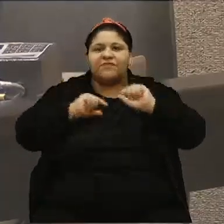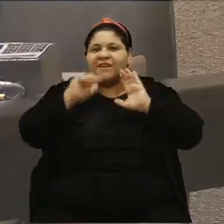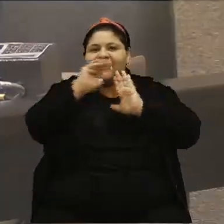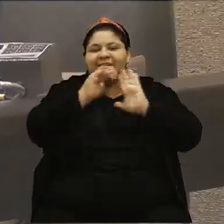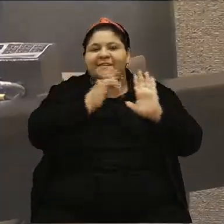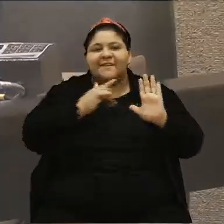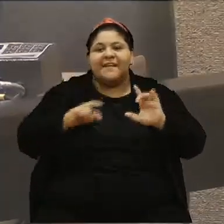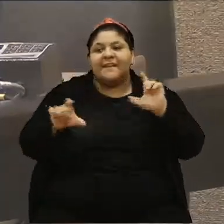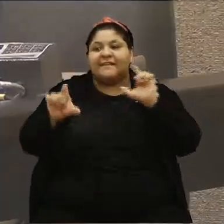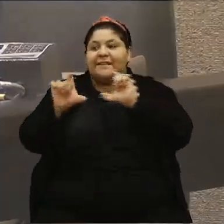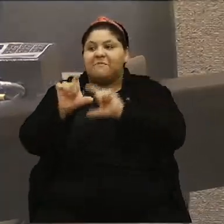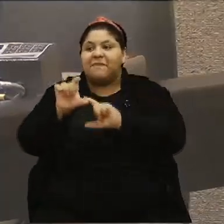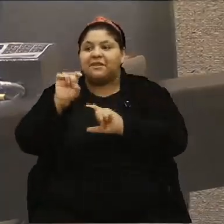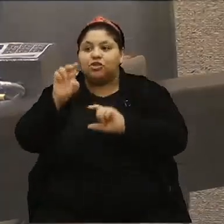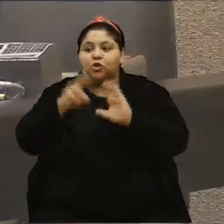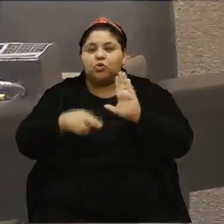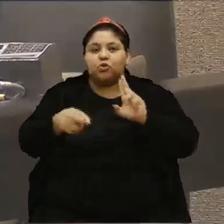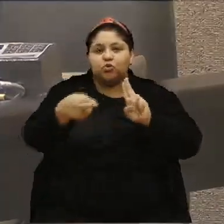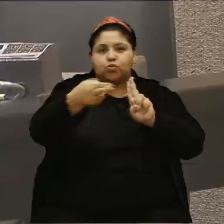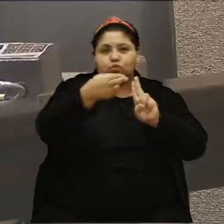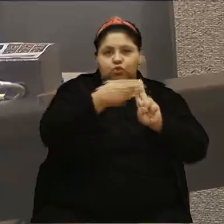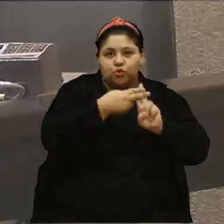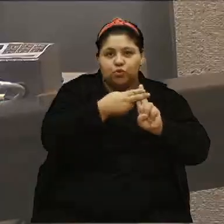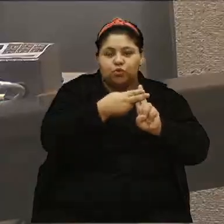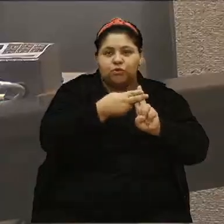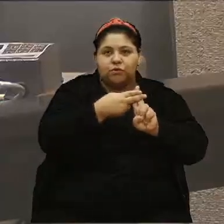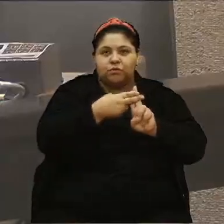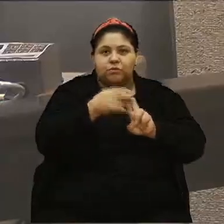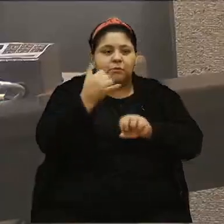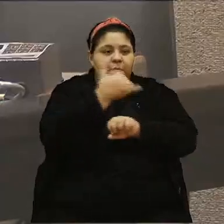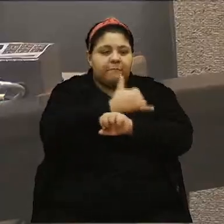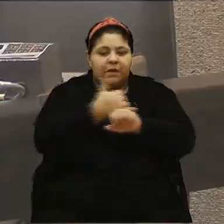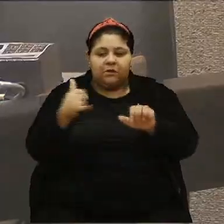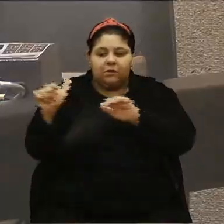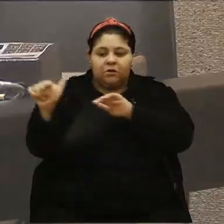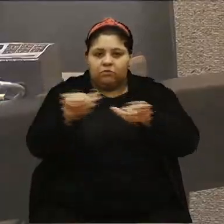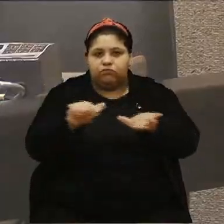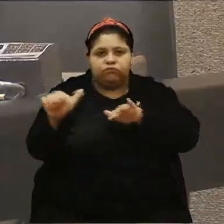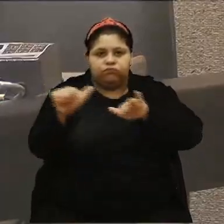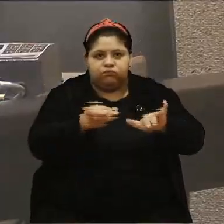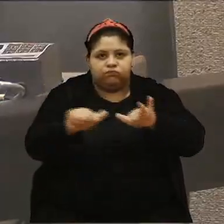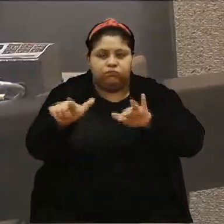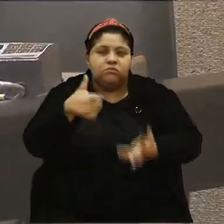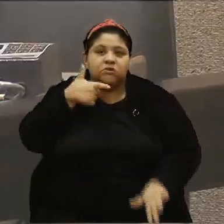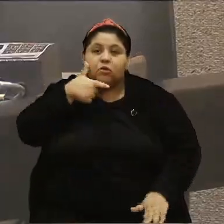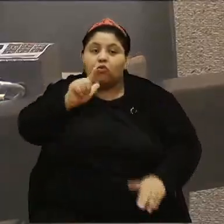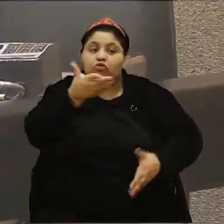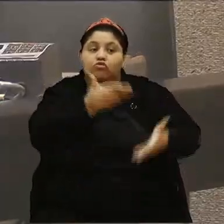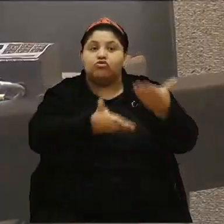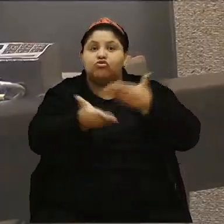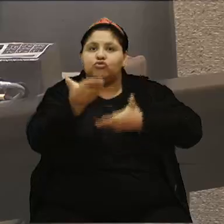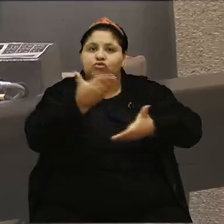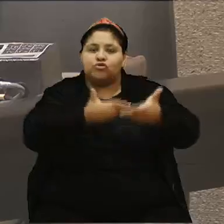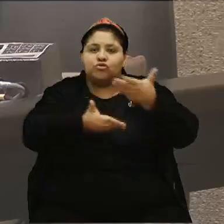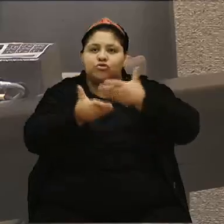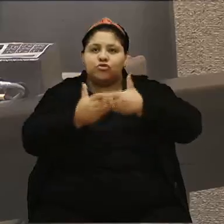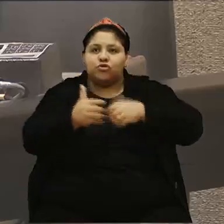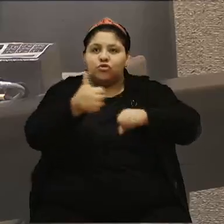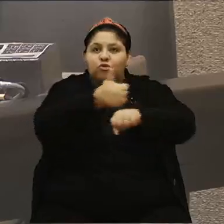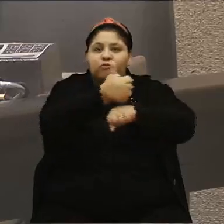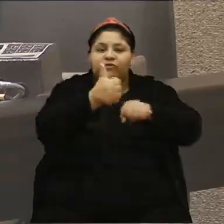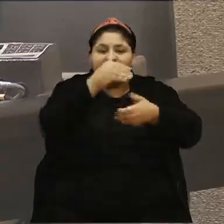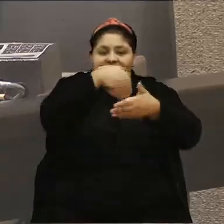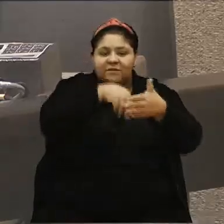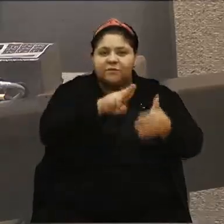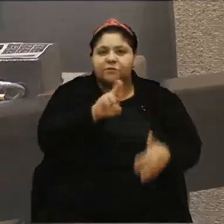depende exclusivamente do SUS, que passa semanas e semanas e não consegue nenhum atendimento com o clínico nas